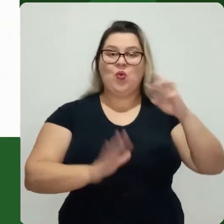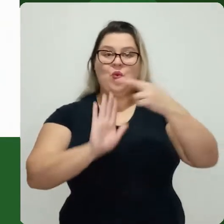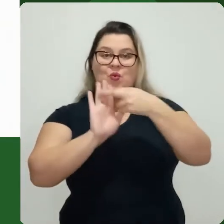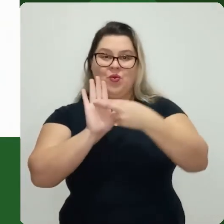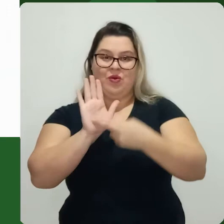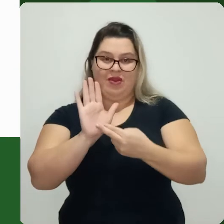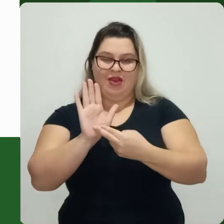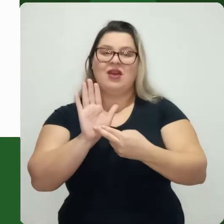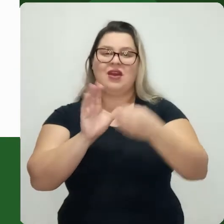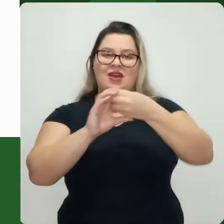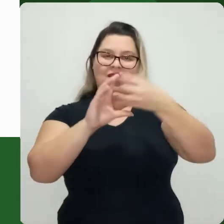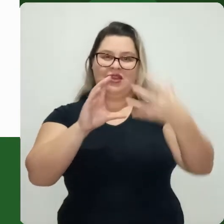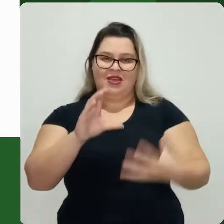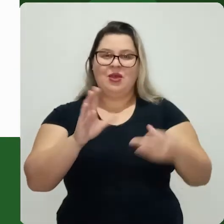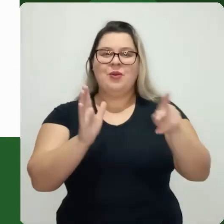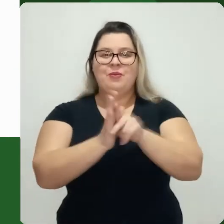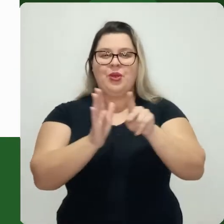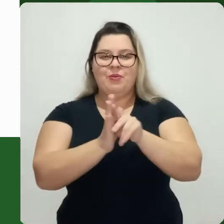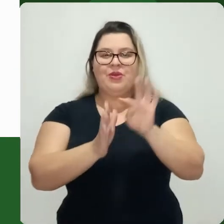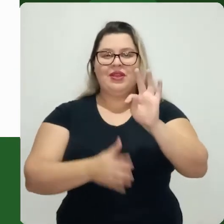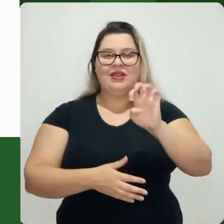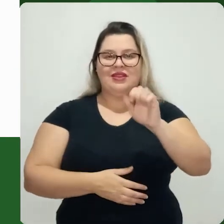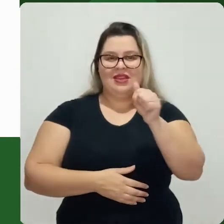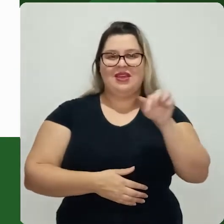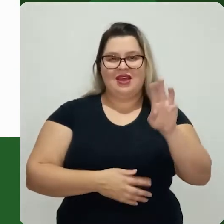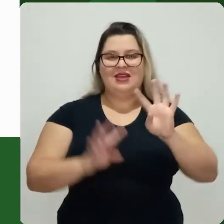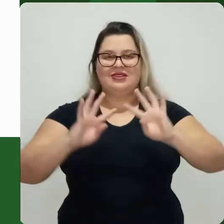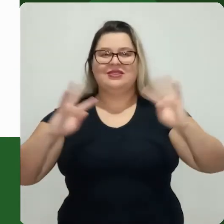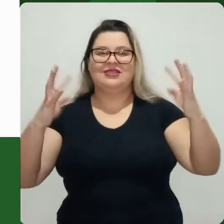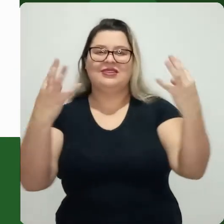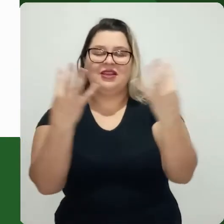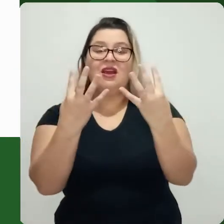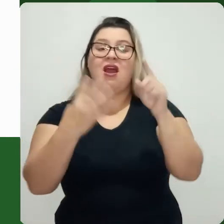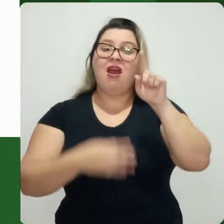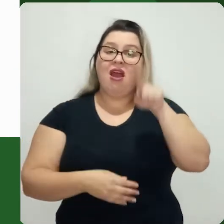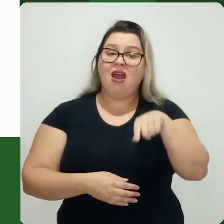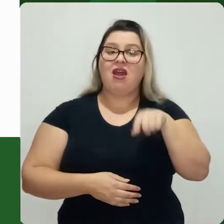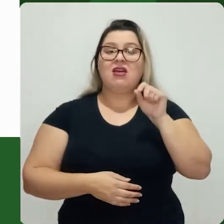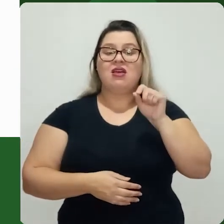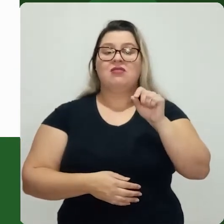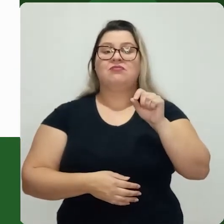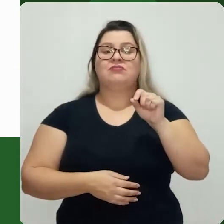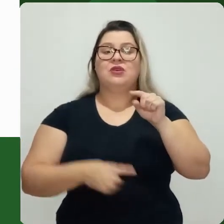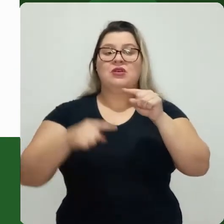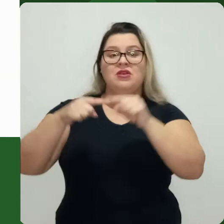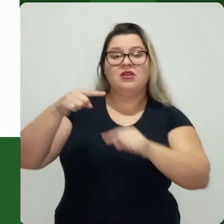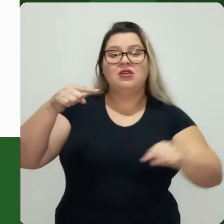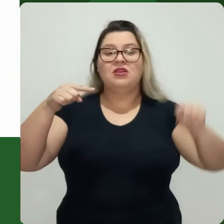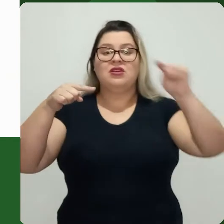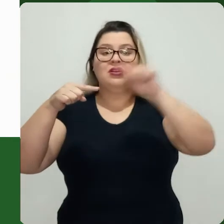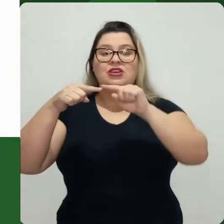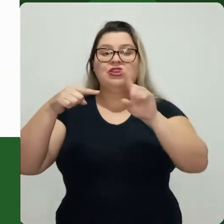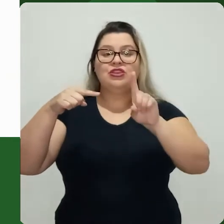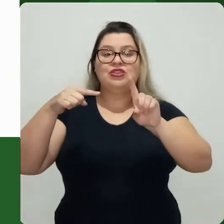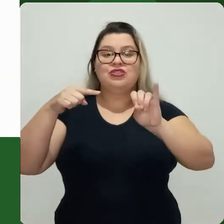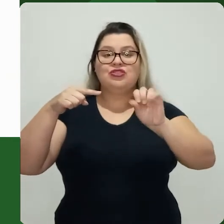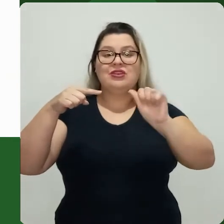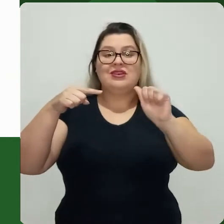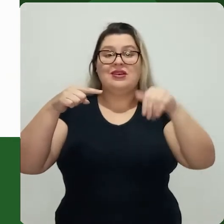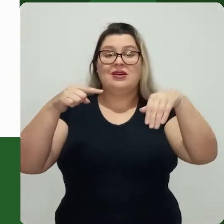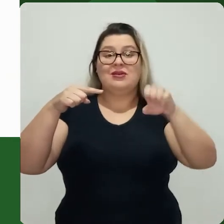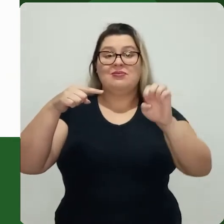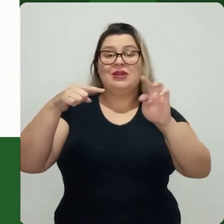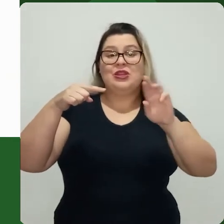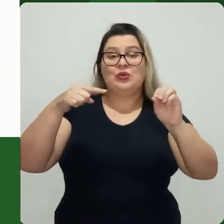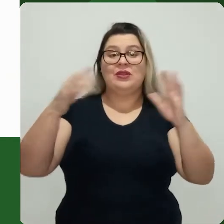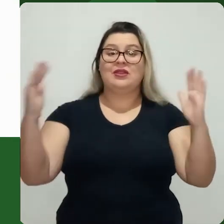Outro parâmetro de classificação para os teares de malharia circular é através de seu diâmetro. De